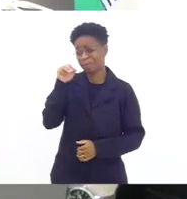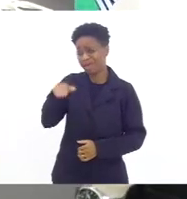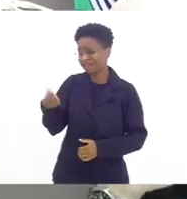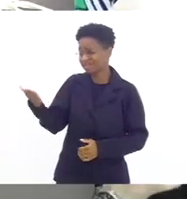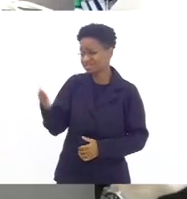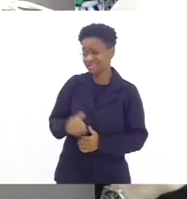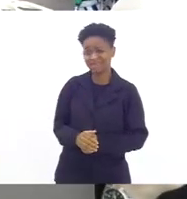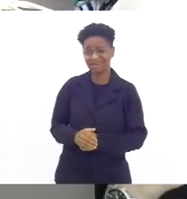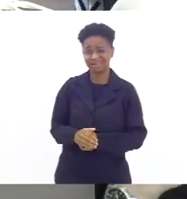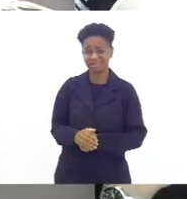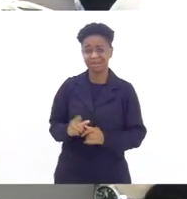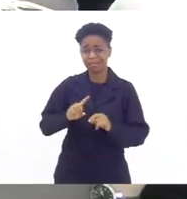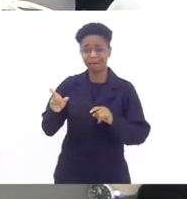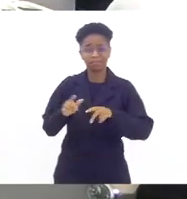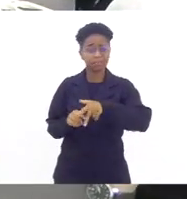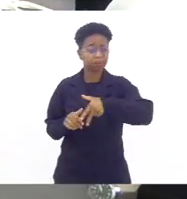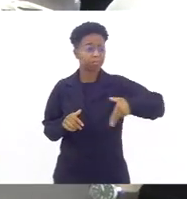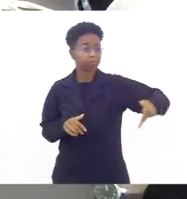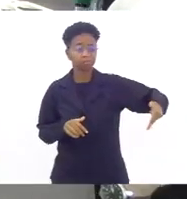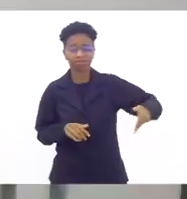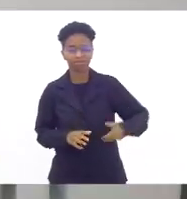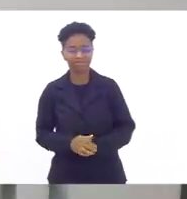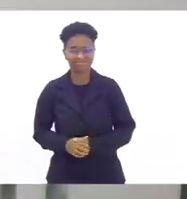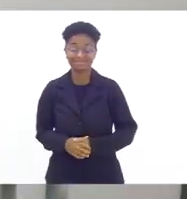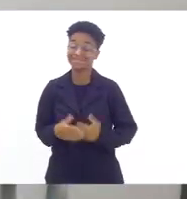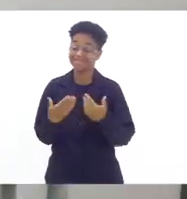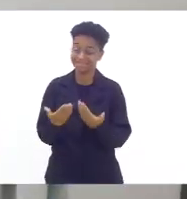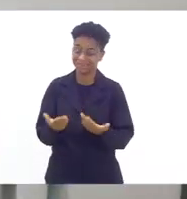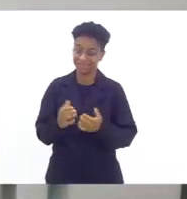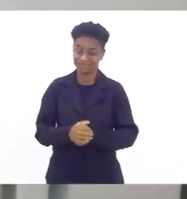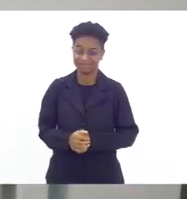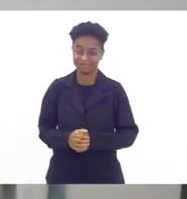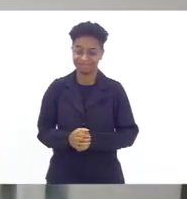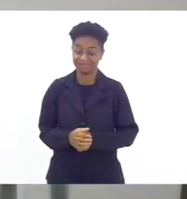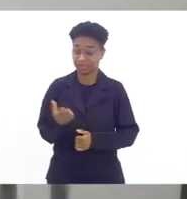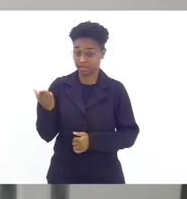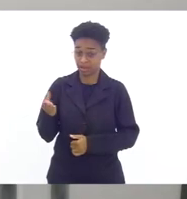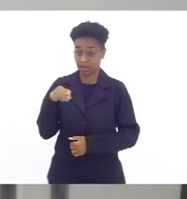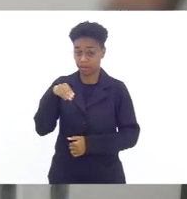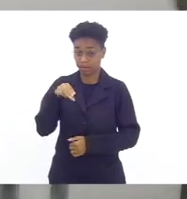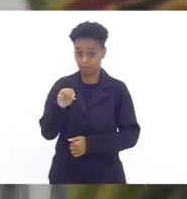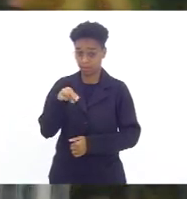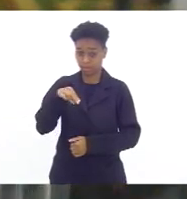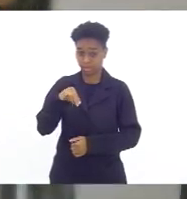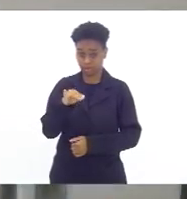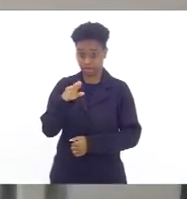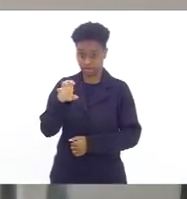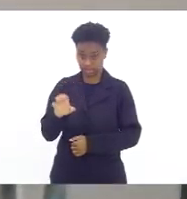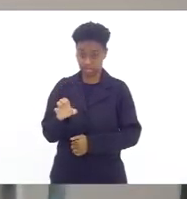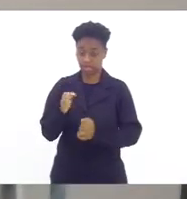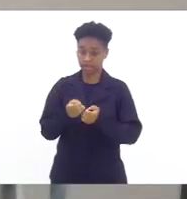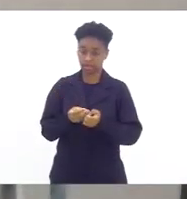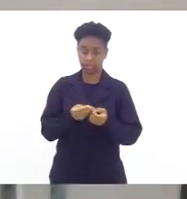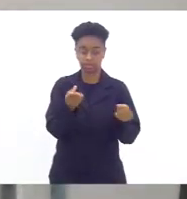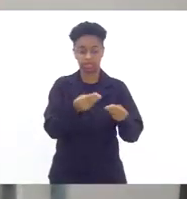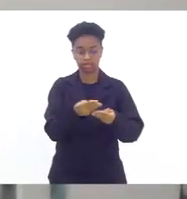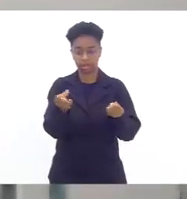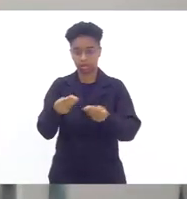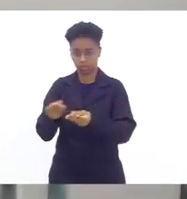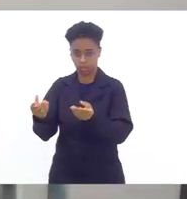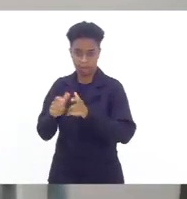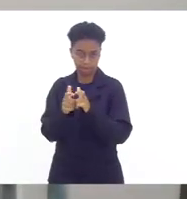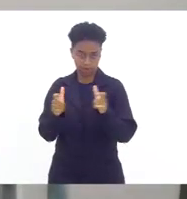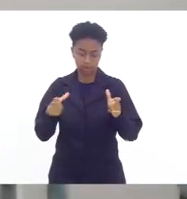pelas costas Olha lá muito bem pessoal então a Monique distribuiu para pelo menos a maioria algumas